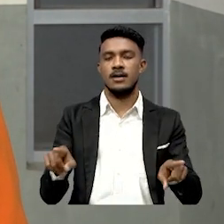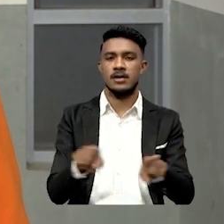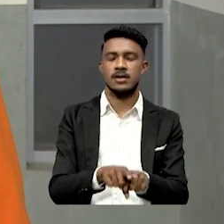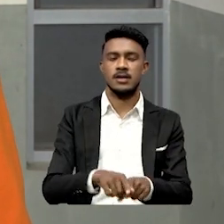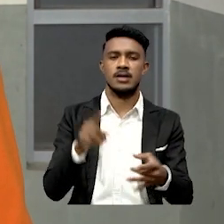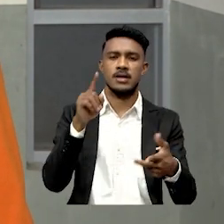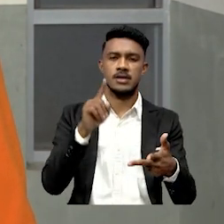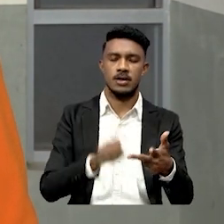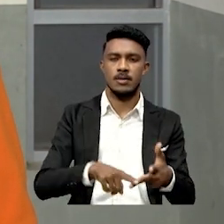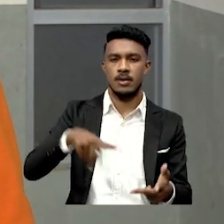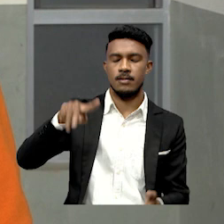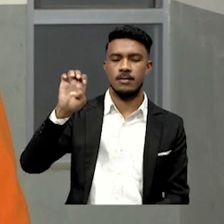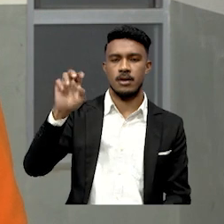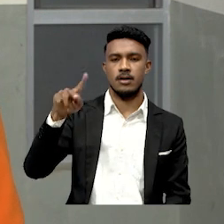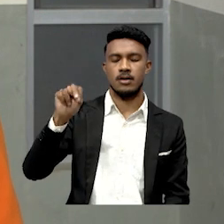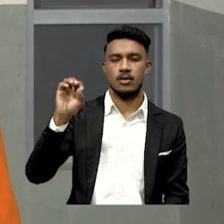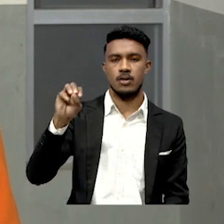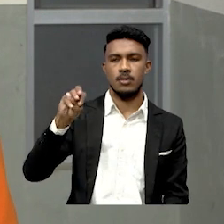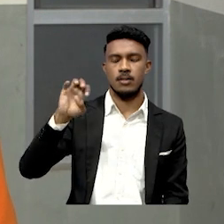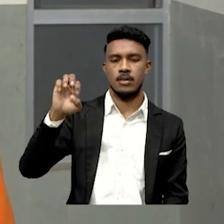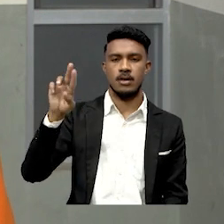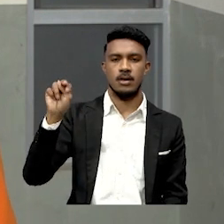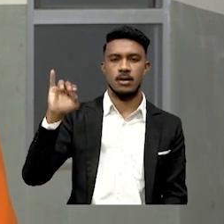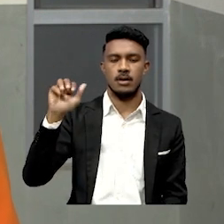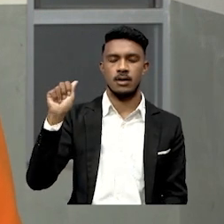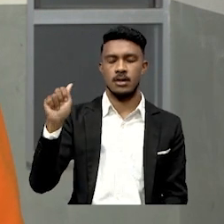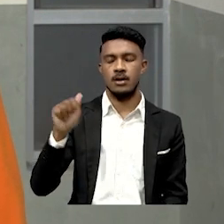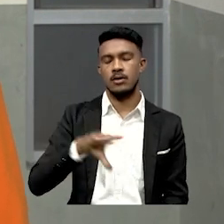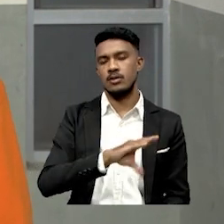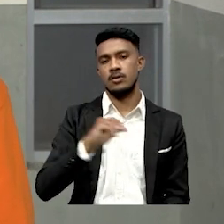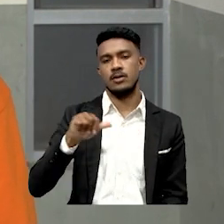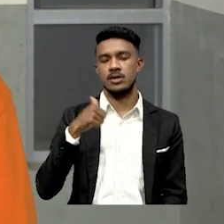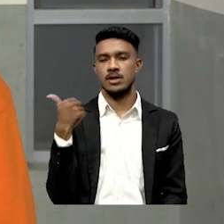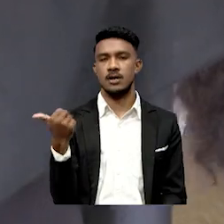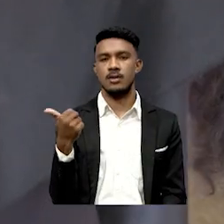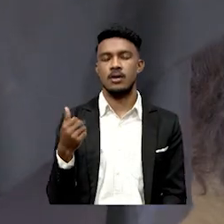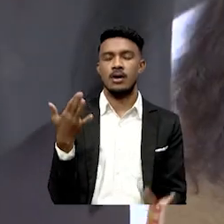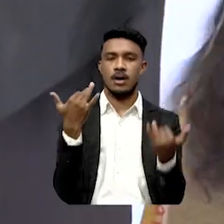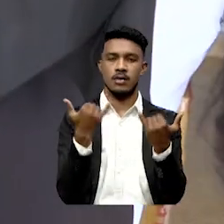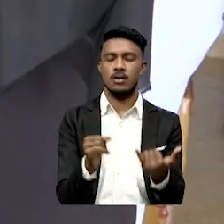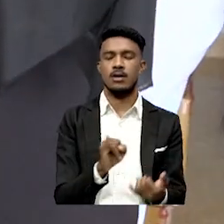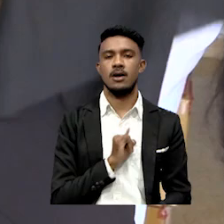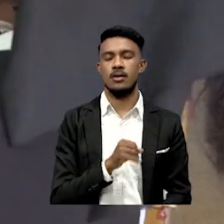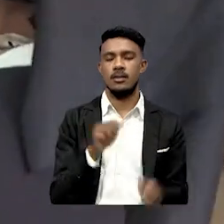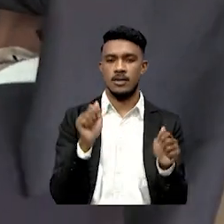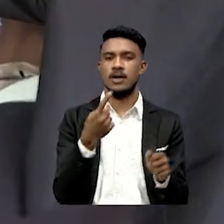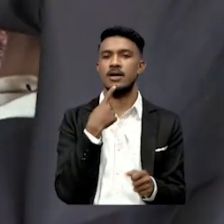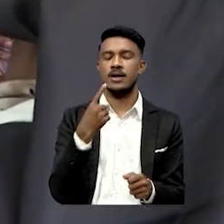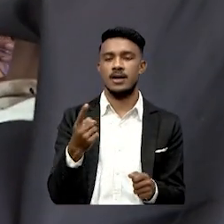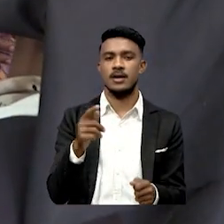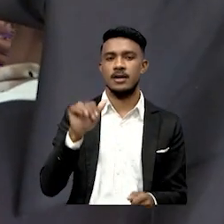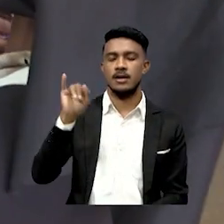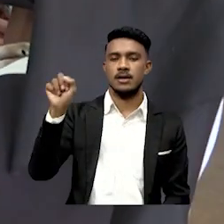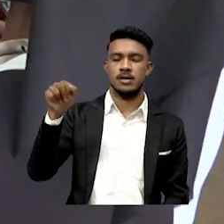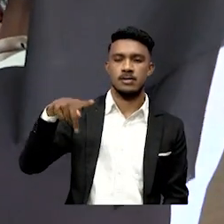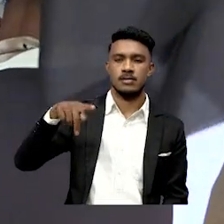não tan sira selo selo vai bem agora da rauk ne hau bela de ana ispa neve maka as total